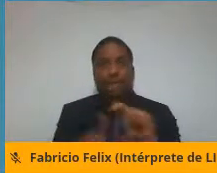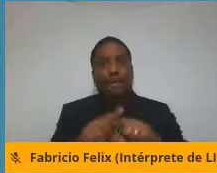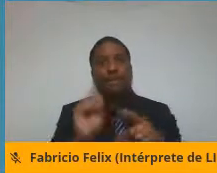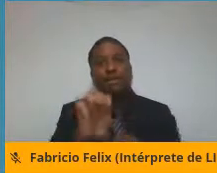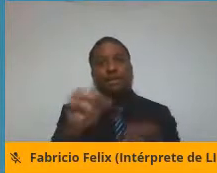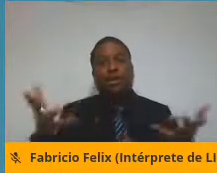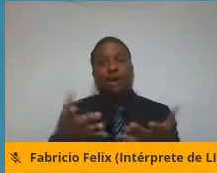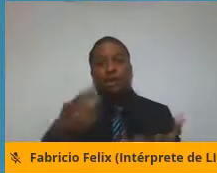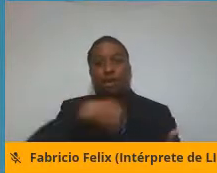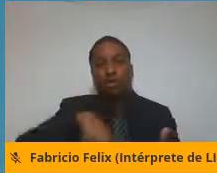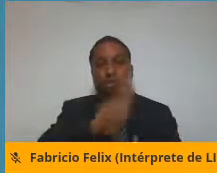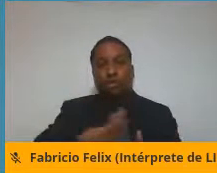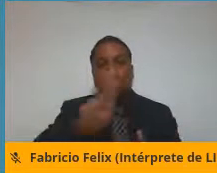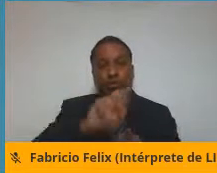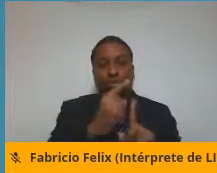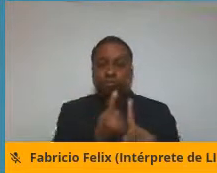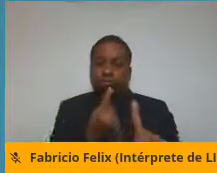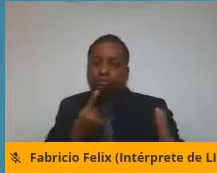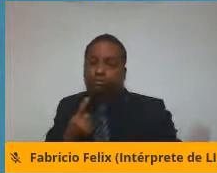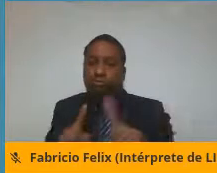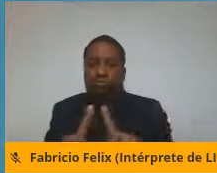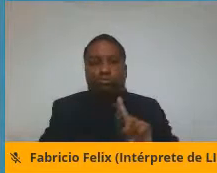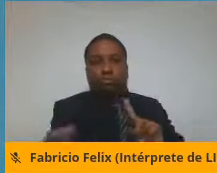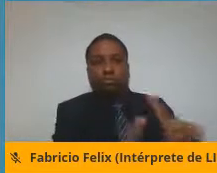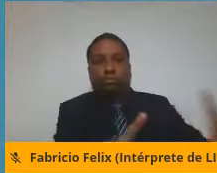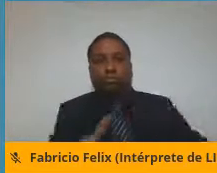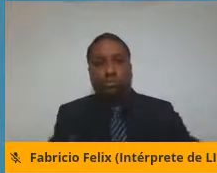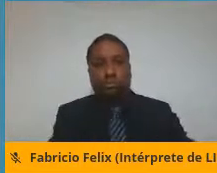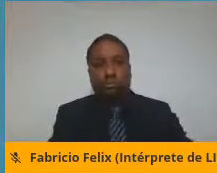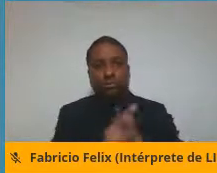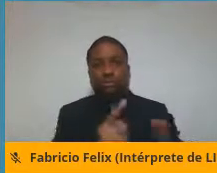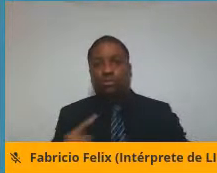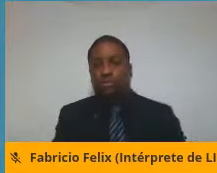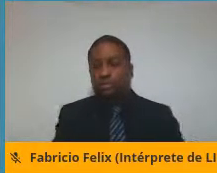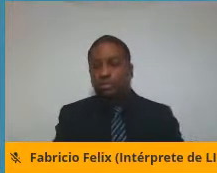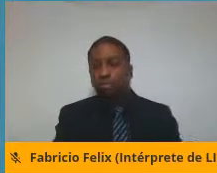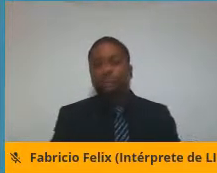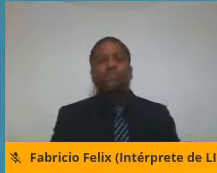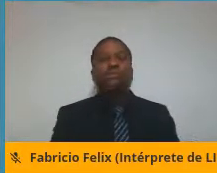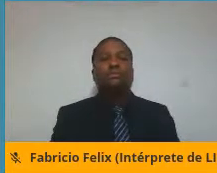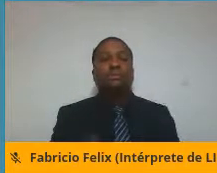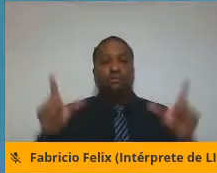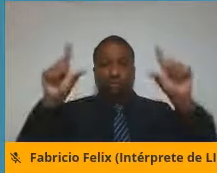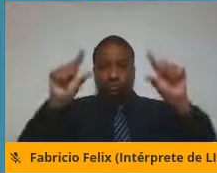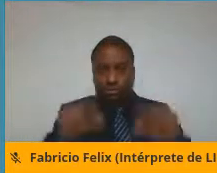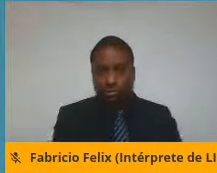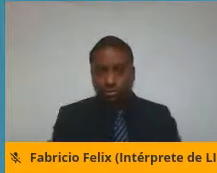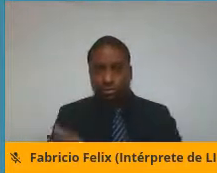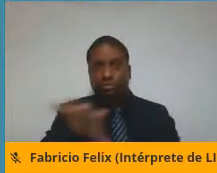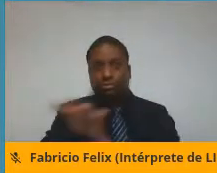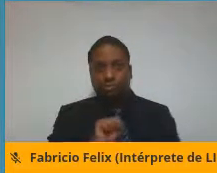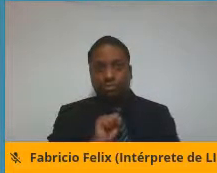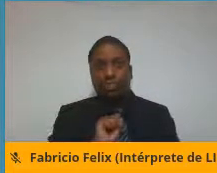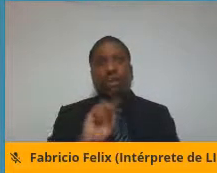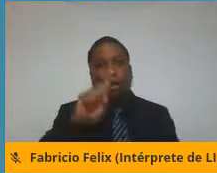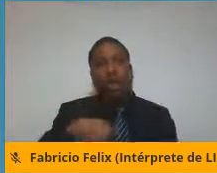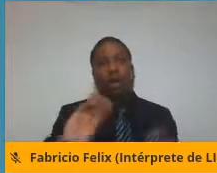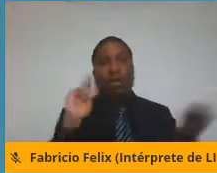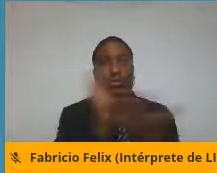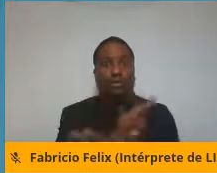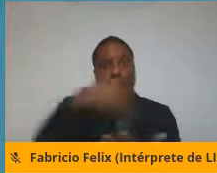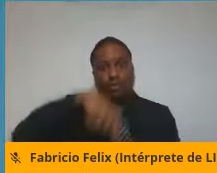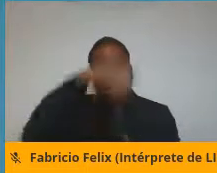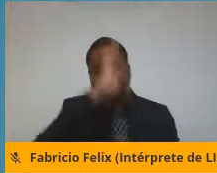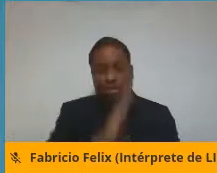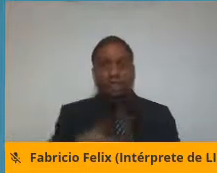um isolamento de maneira que a gente barra metade dos contágios, que foi uma coisa que aconteceu com as nossas medidas no Brasil e